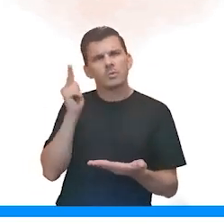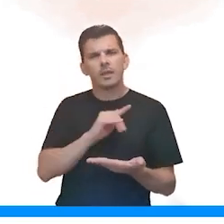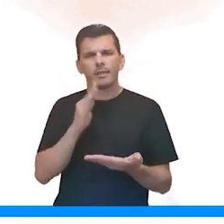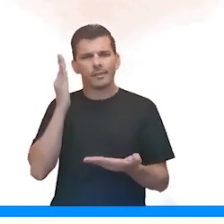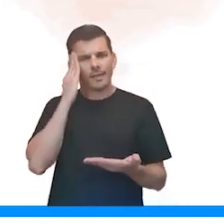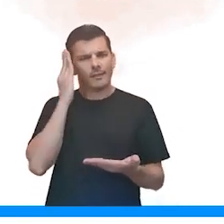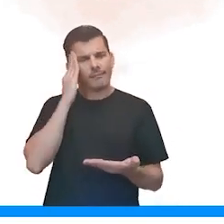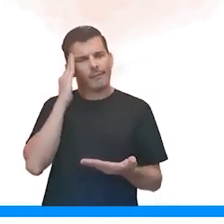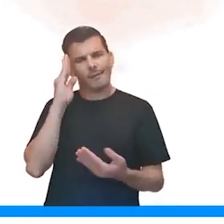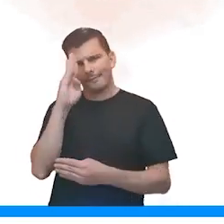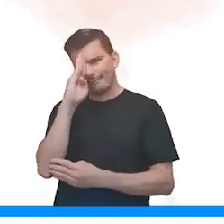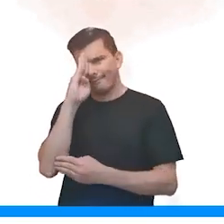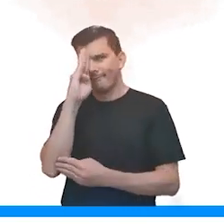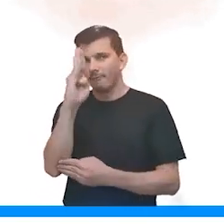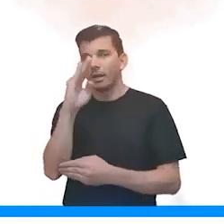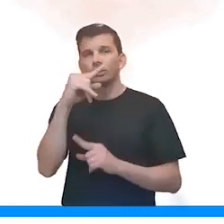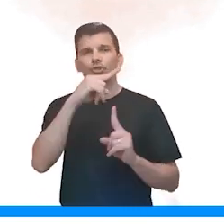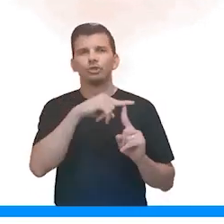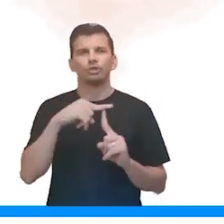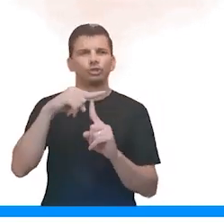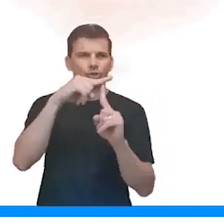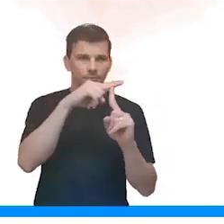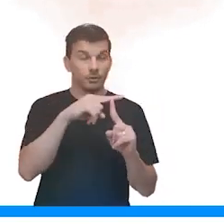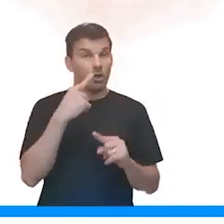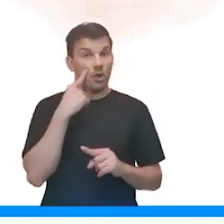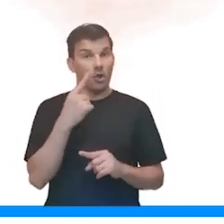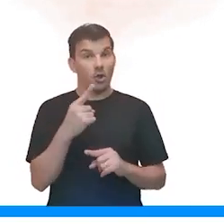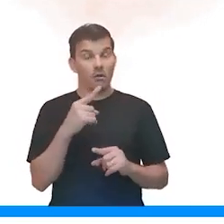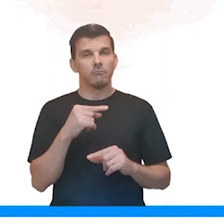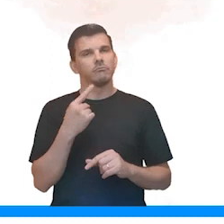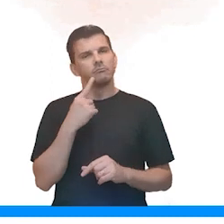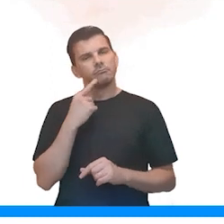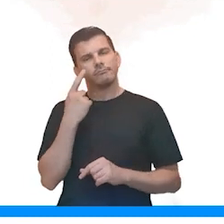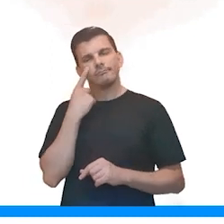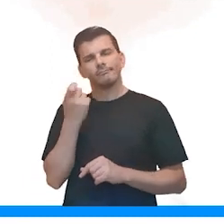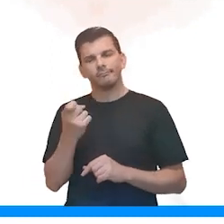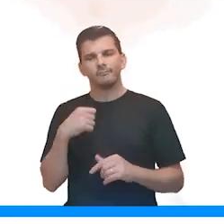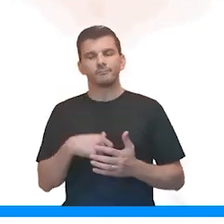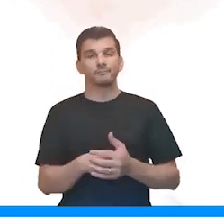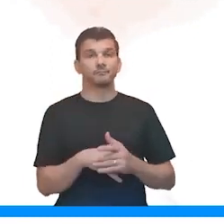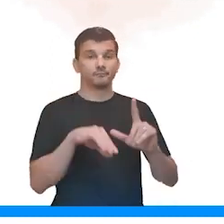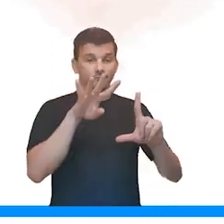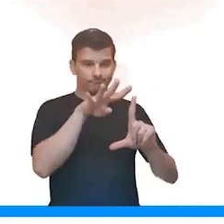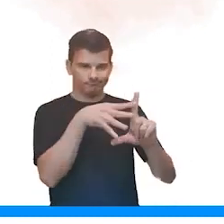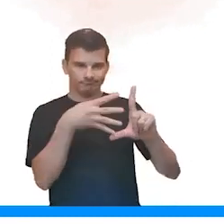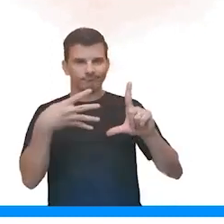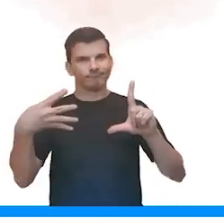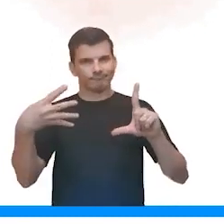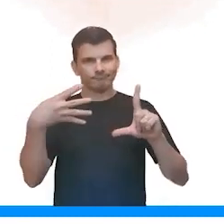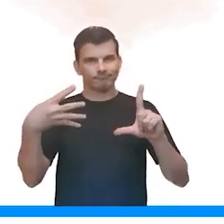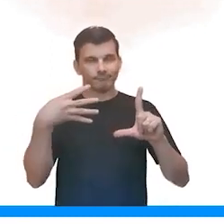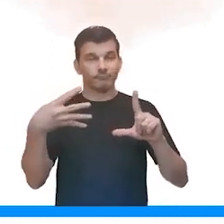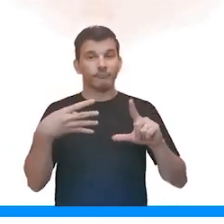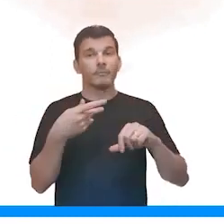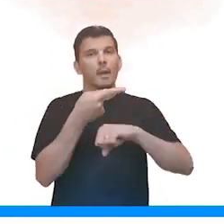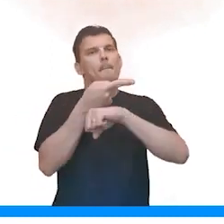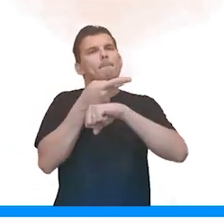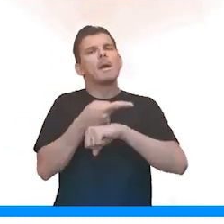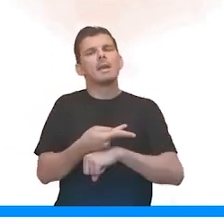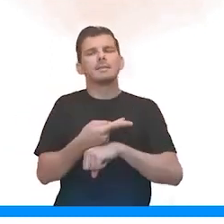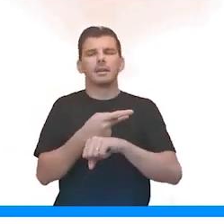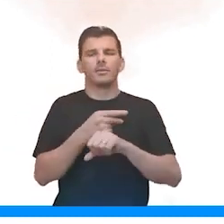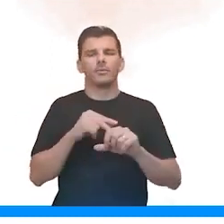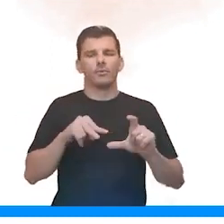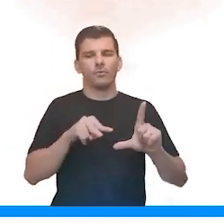vamos finalizar então com um exemplo, só para a gente entender principalmente os tipos de transformações. Olha só que exemplo legal. Aqui eu tenho